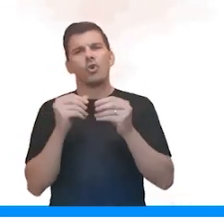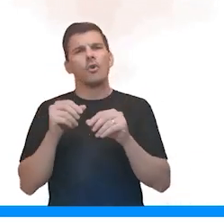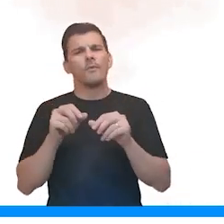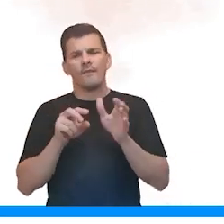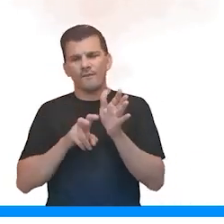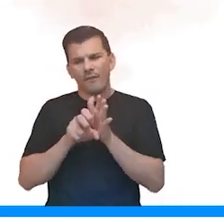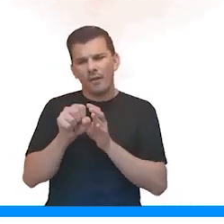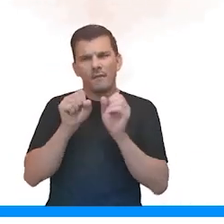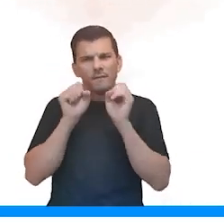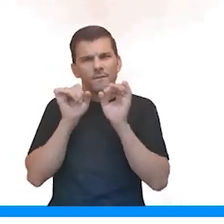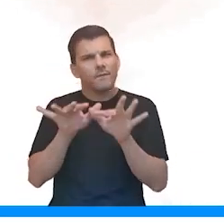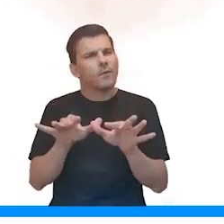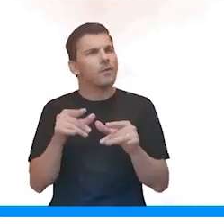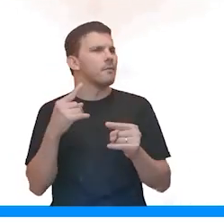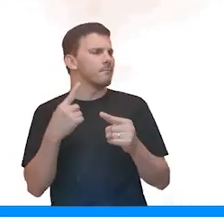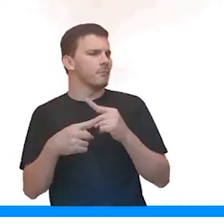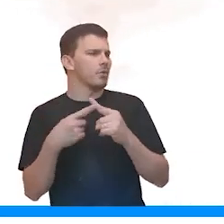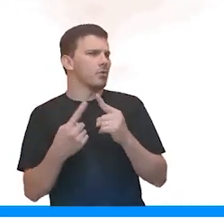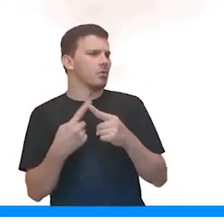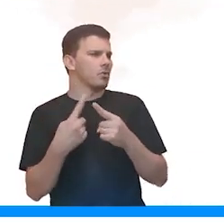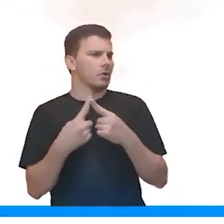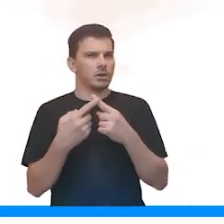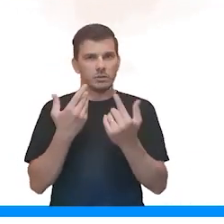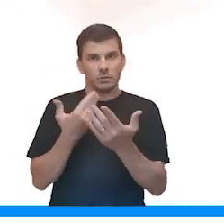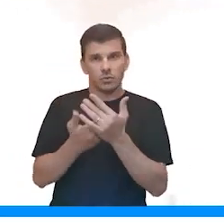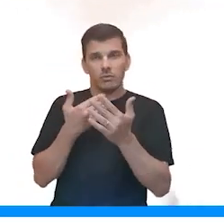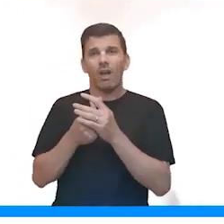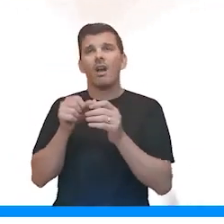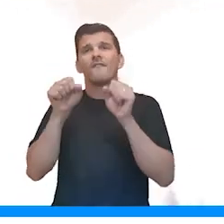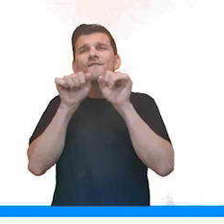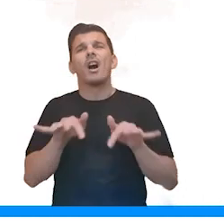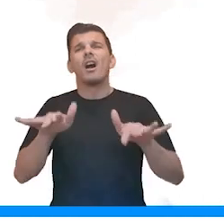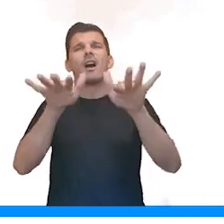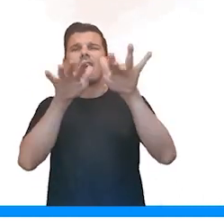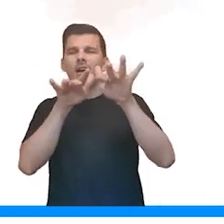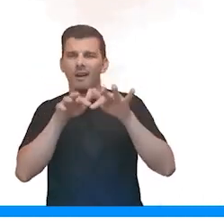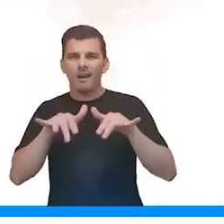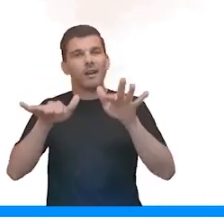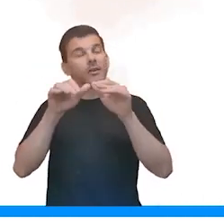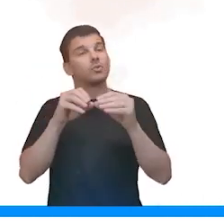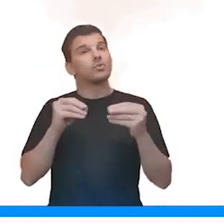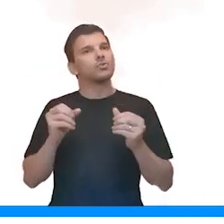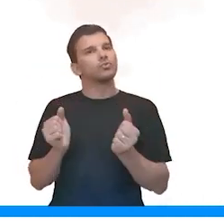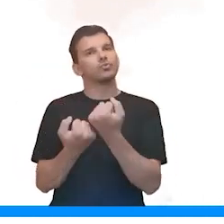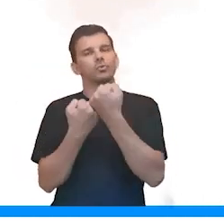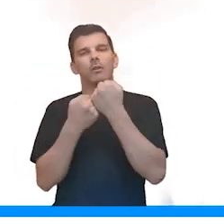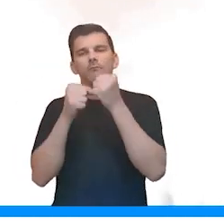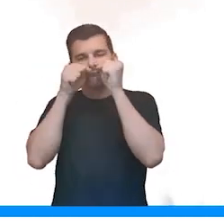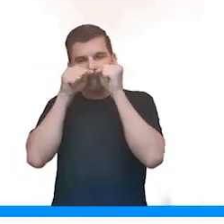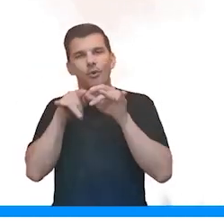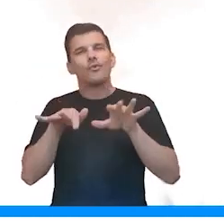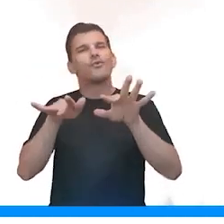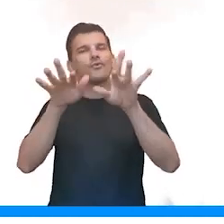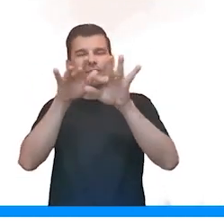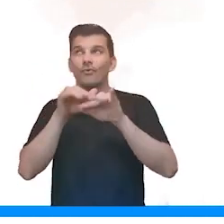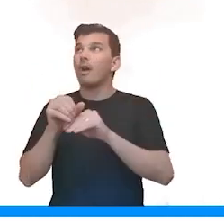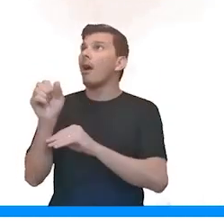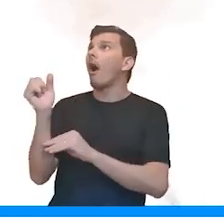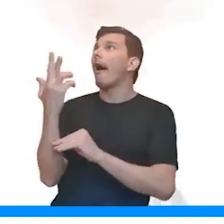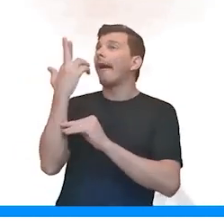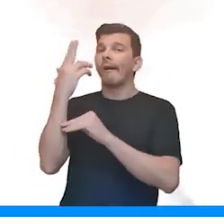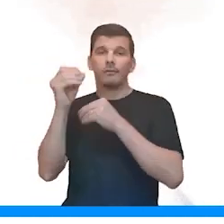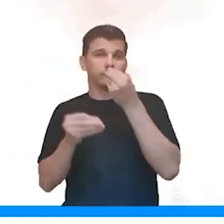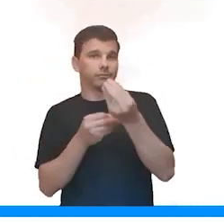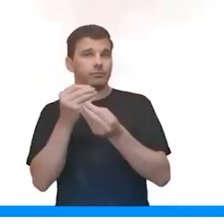contradições na forma como o vírus se propaga, porque estudar os gases, né? Os vírus, galera, eles se propagam junto com os